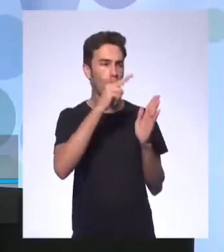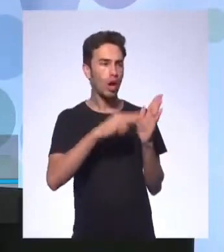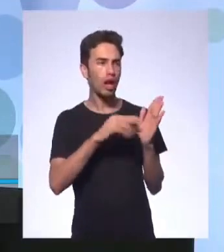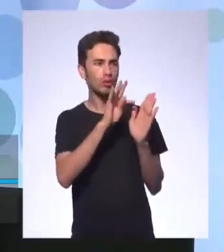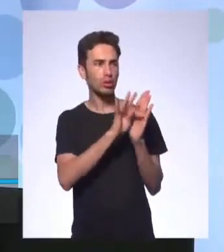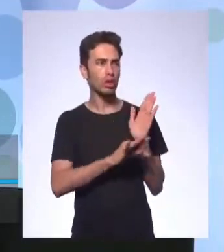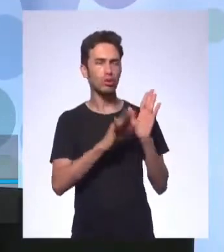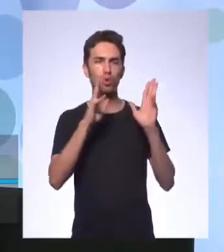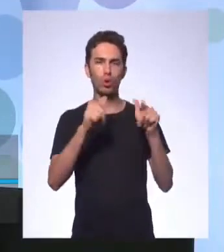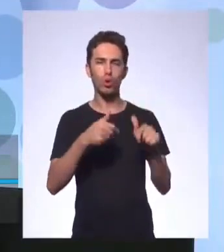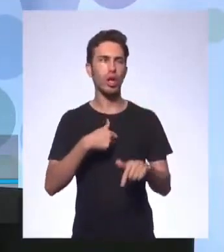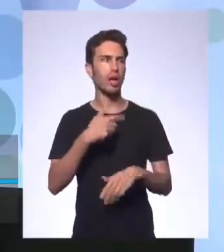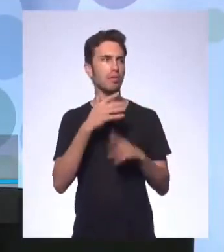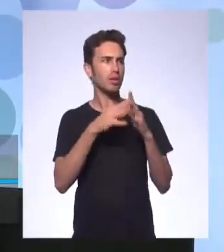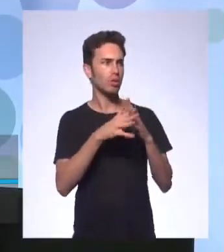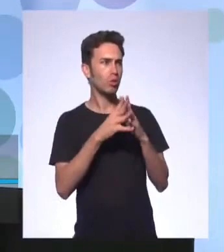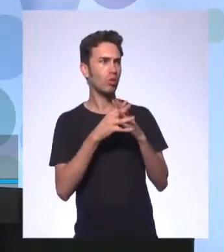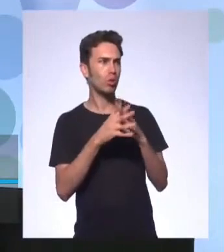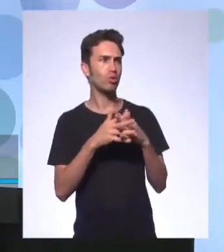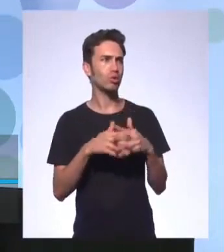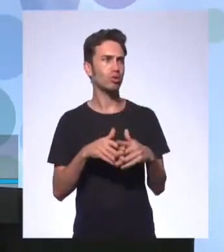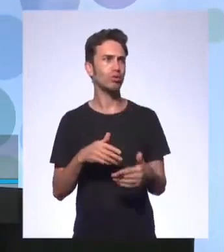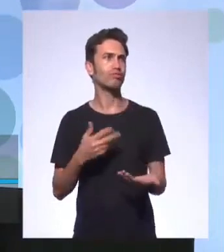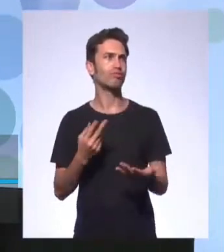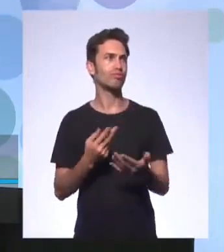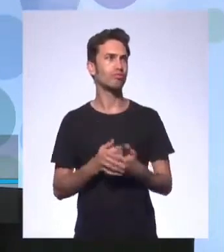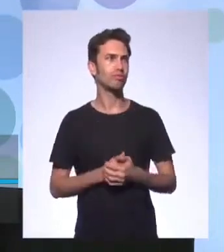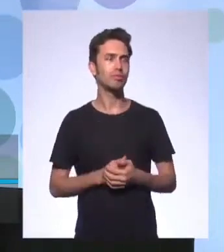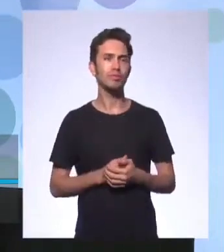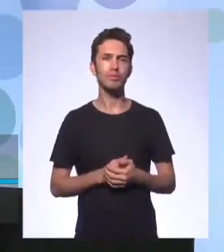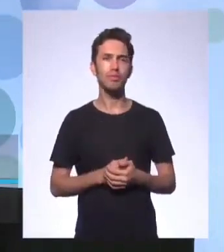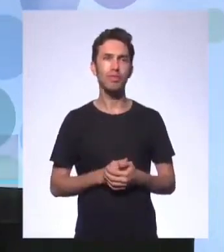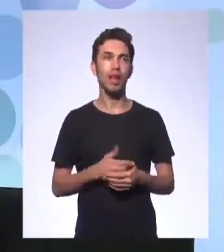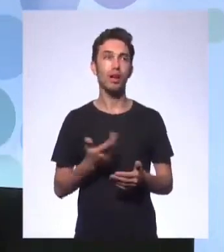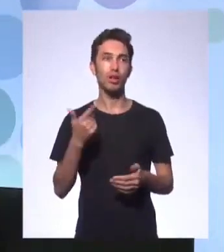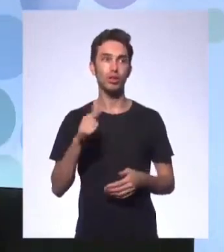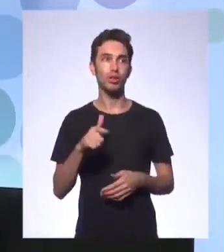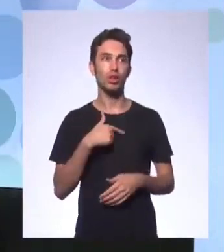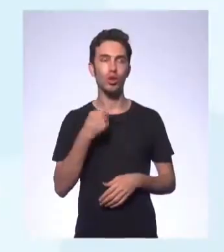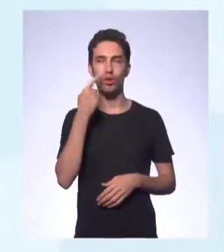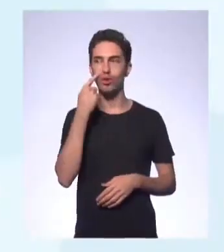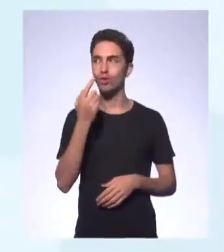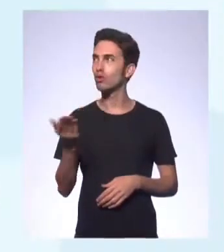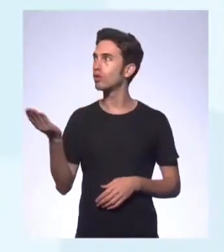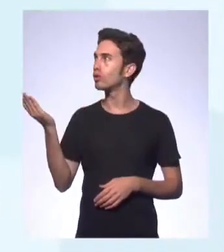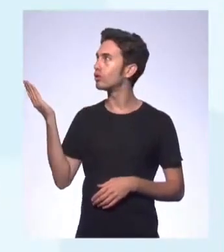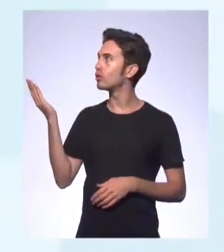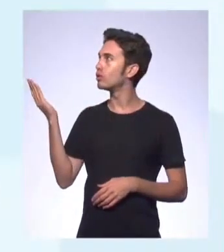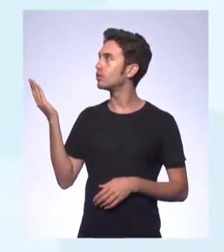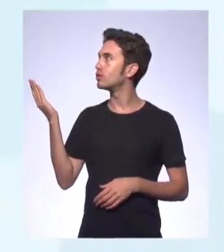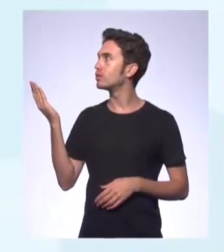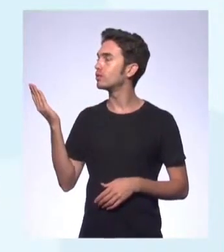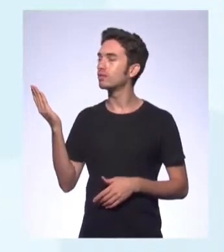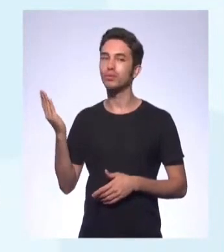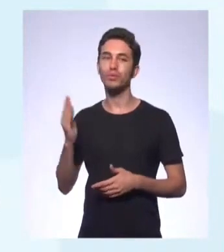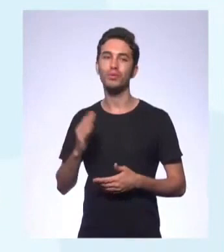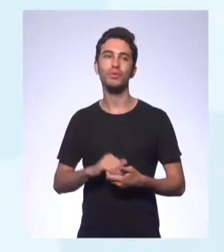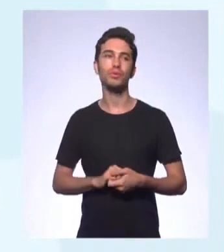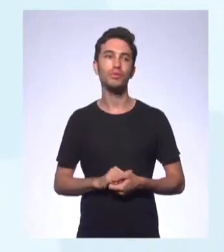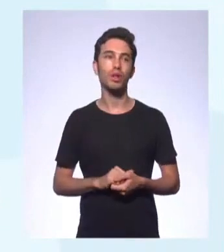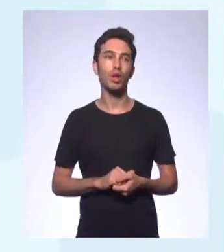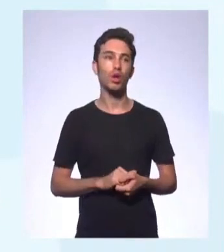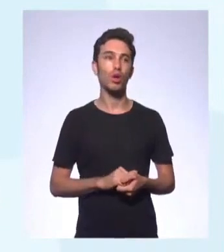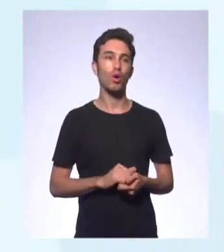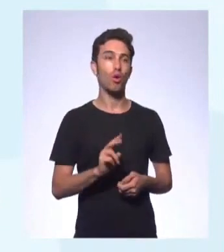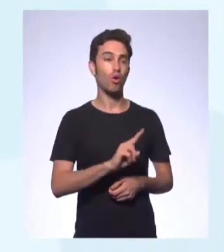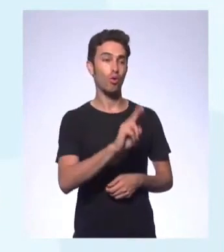uma confusão, né? Não deu certo. Vamos para uma próxima manchete maravilhosa que eu pedi para vocês colocarem na tela para mim. O valor do